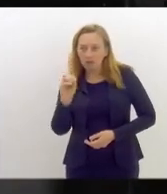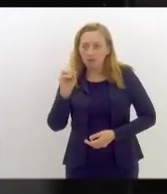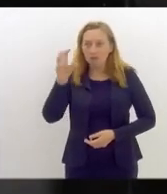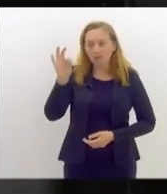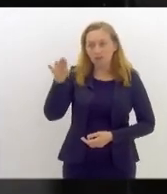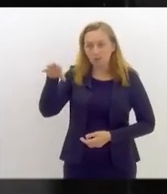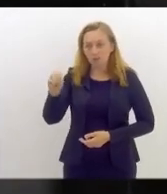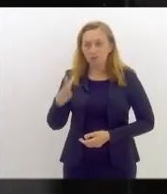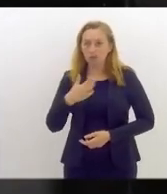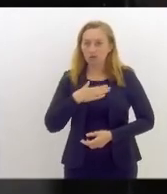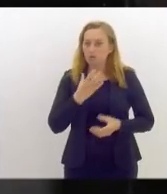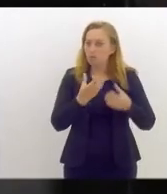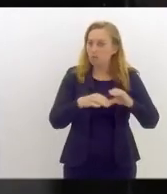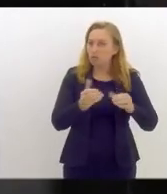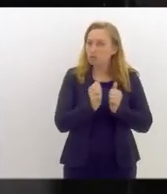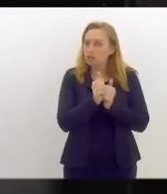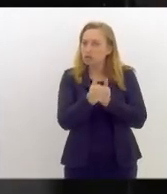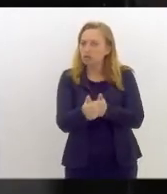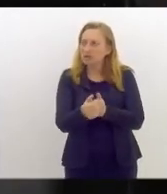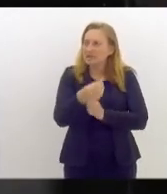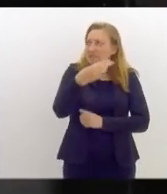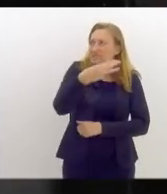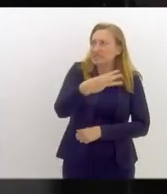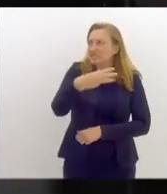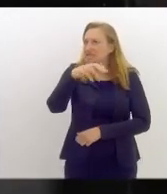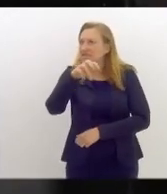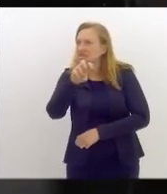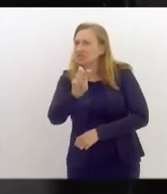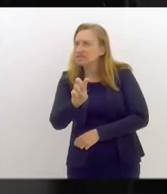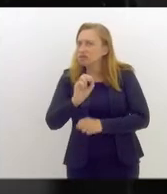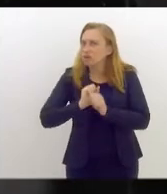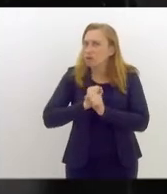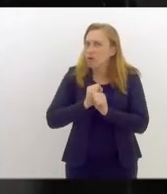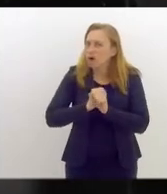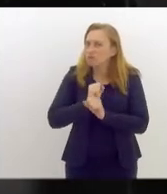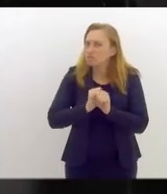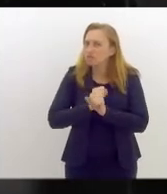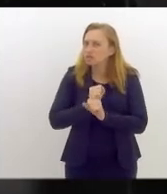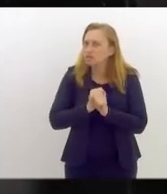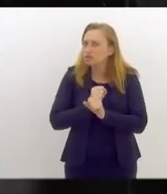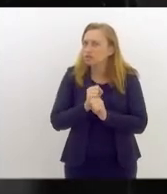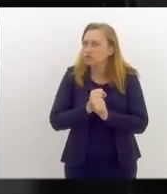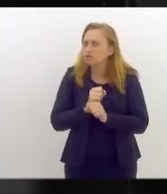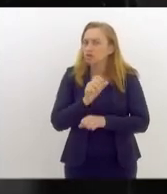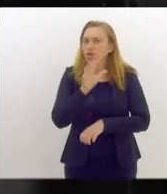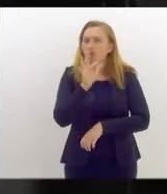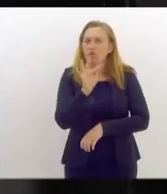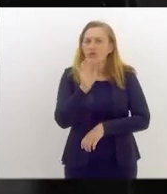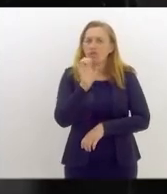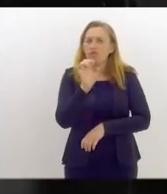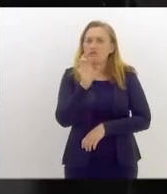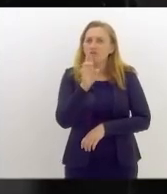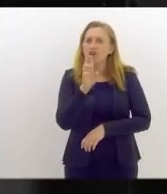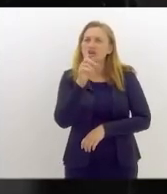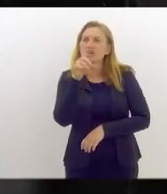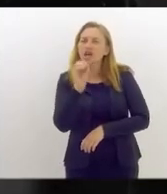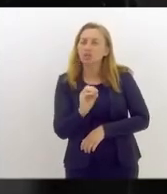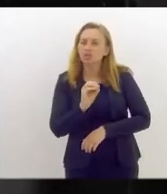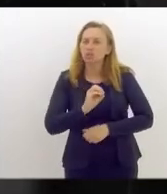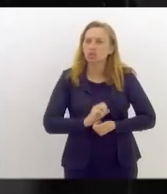concurso caminhamos para 35 anos de magistratura O Fernando é